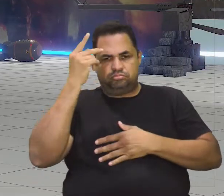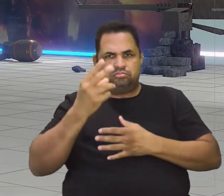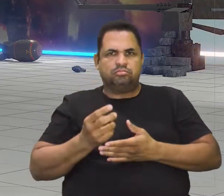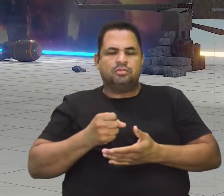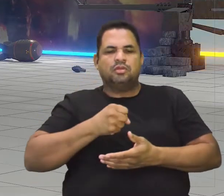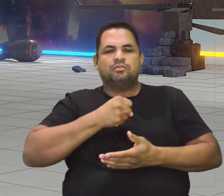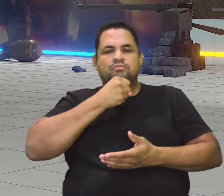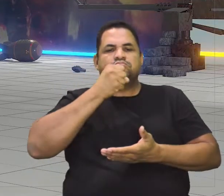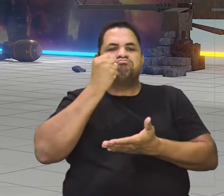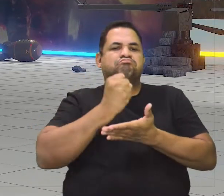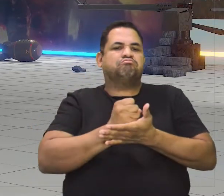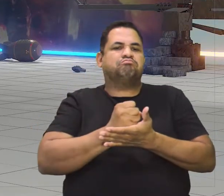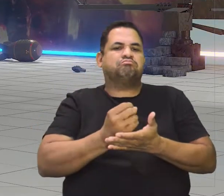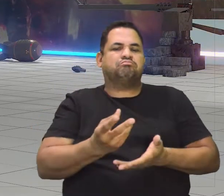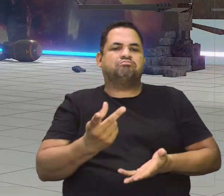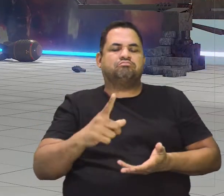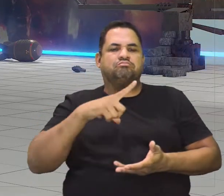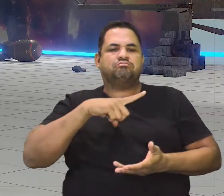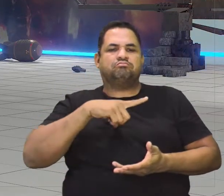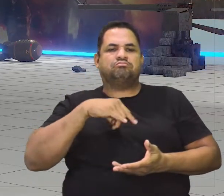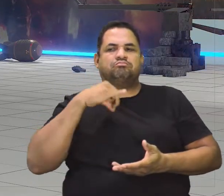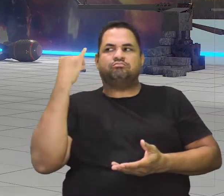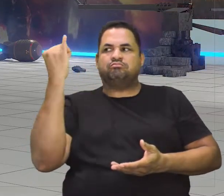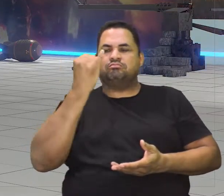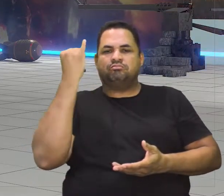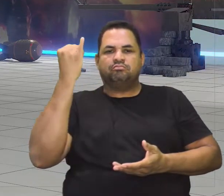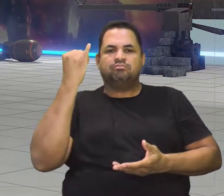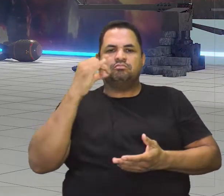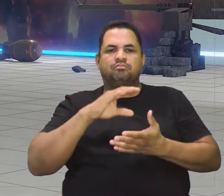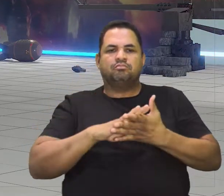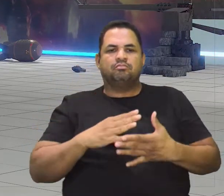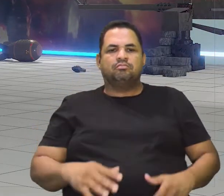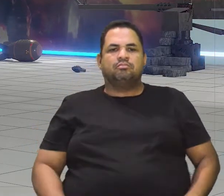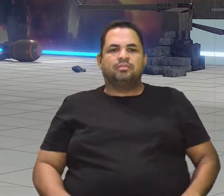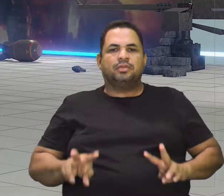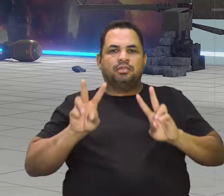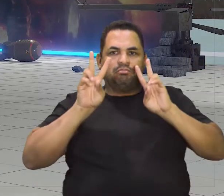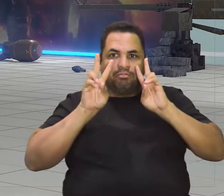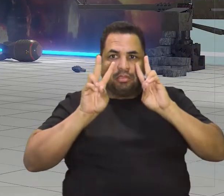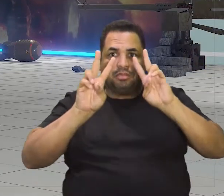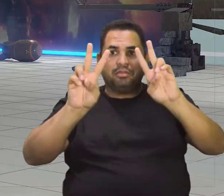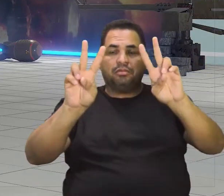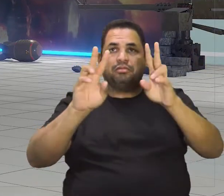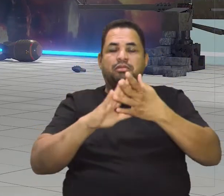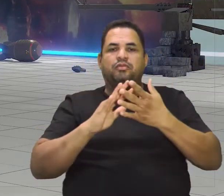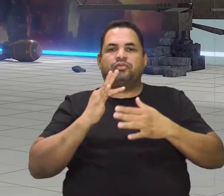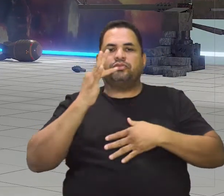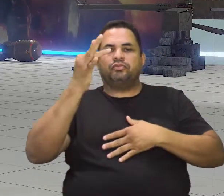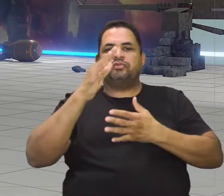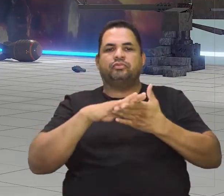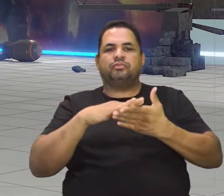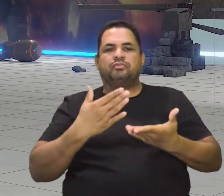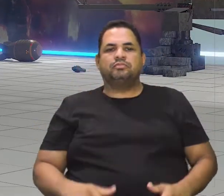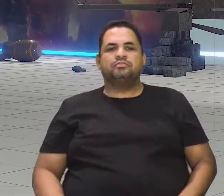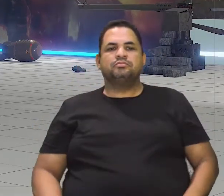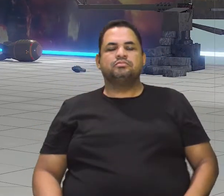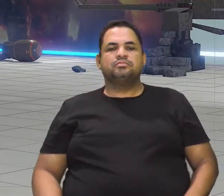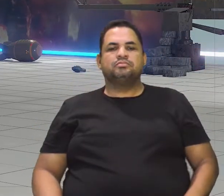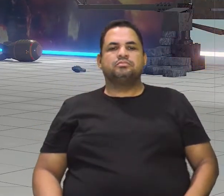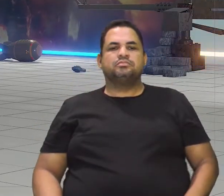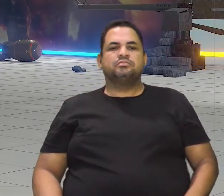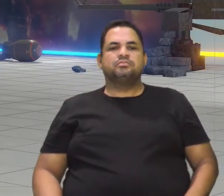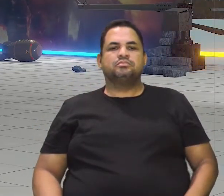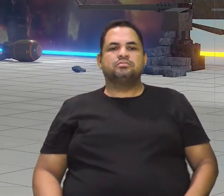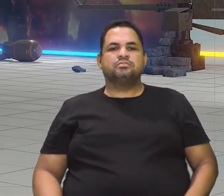tiveram sua importância, foram profetas do Antigo Testamento. E o grande profeta Abraão do Antigo Testamento.